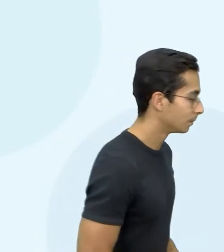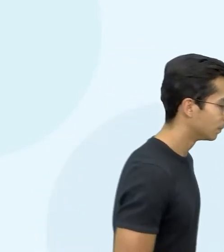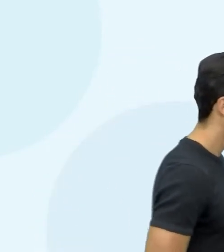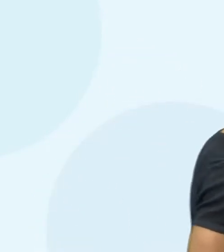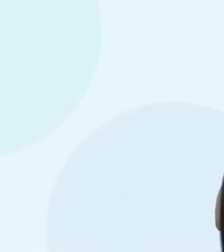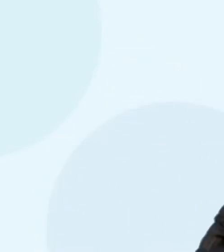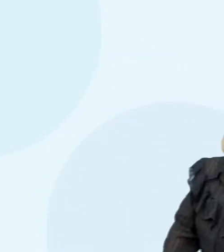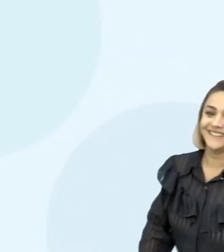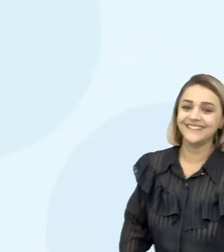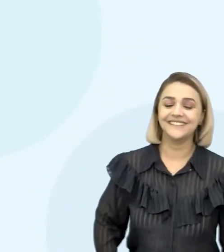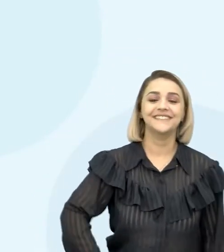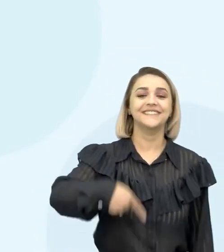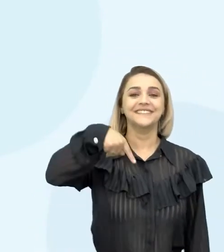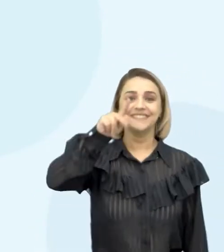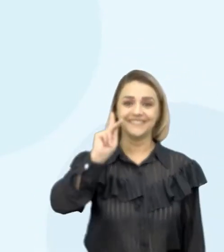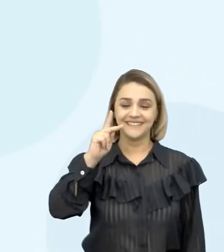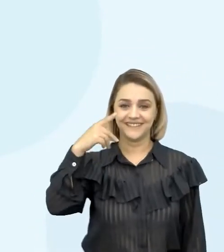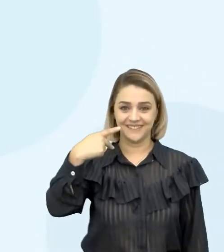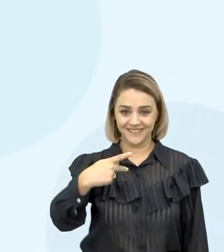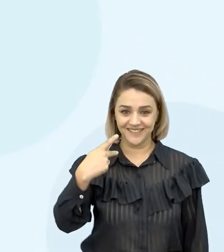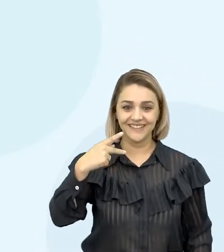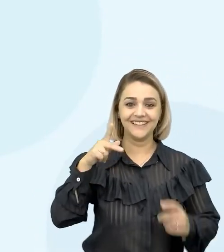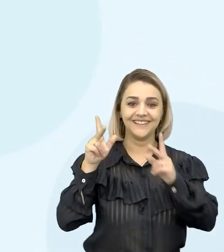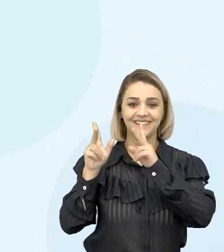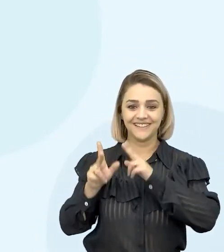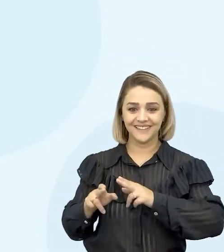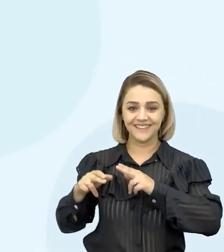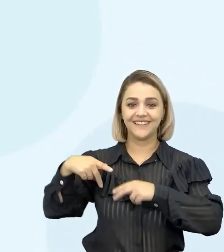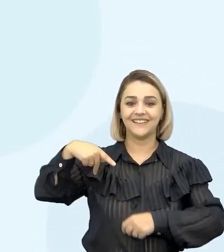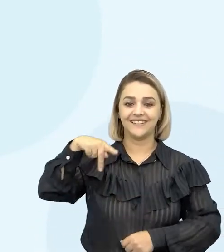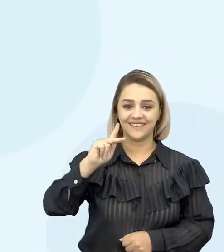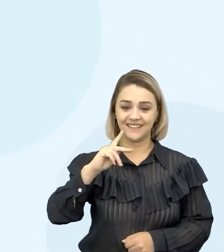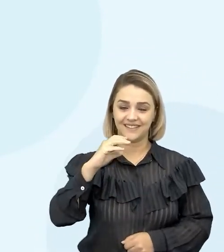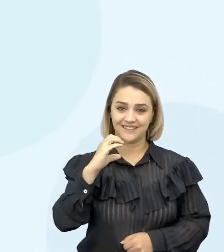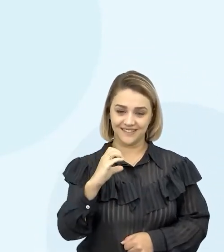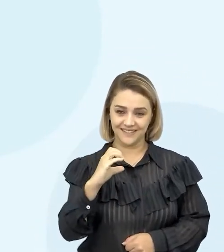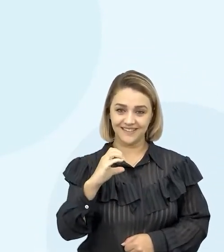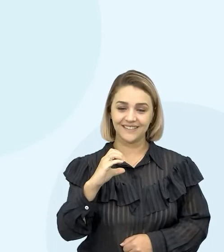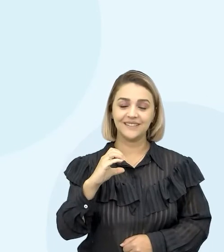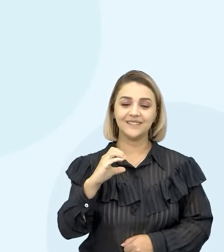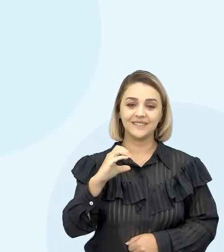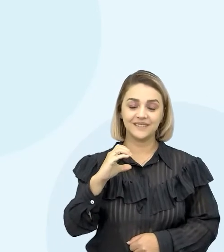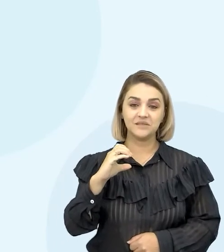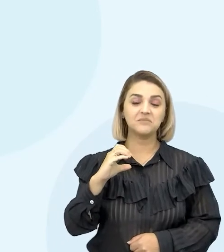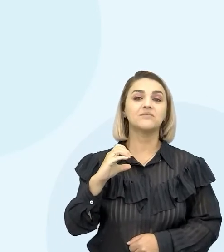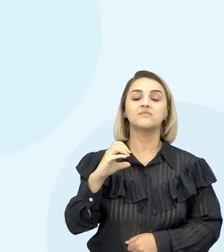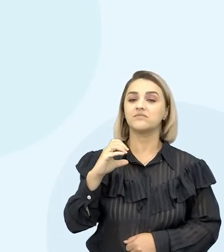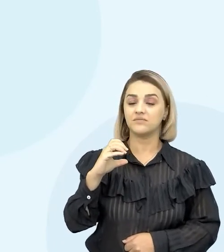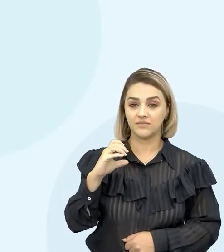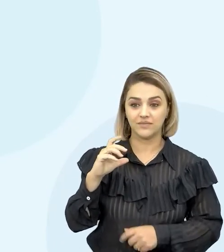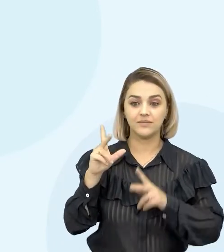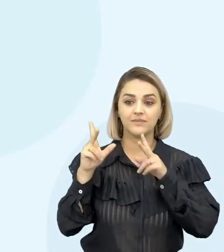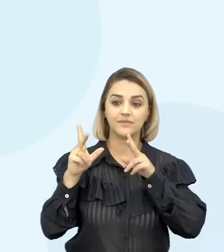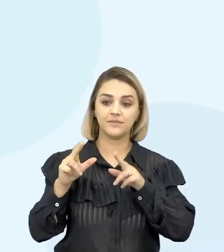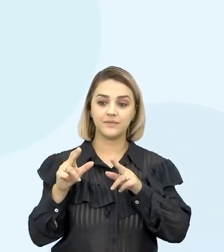é igual Kc, tanto faz, não tem problema, né? Será